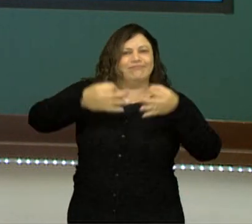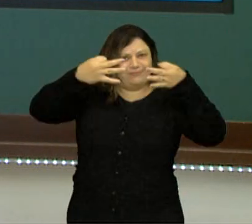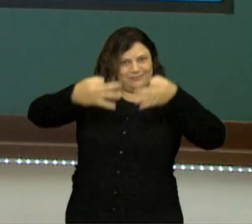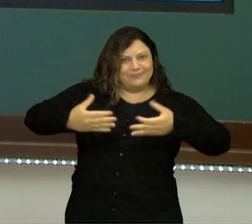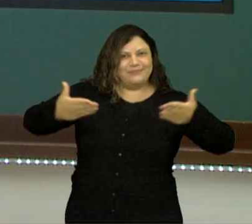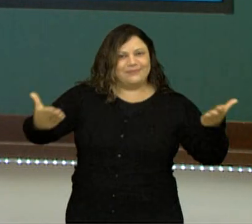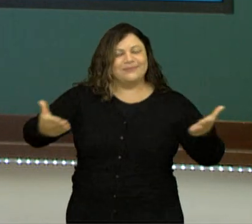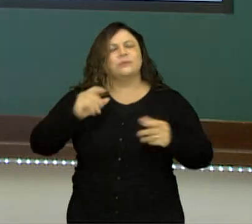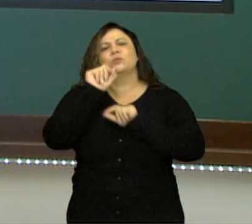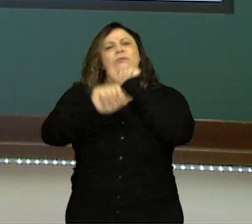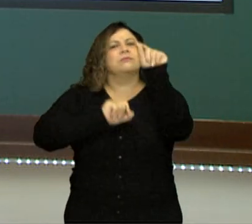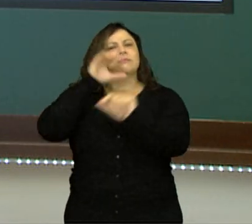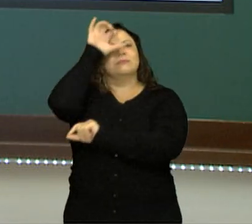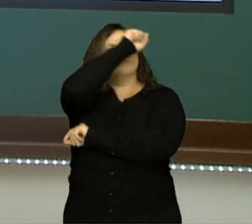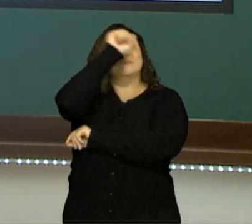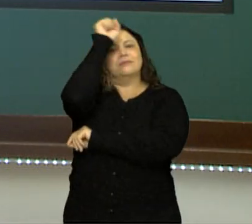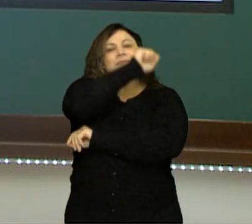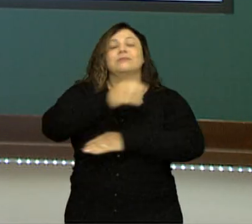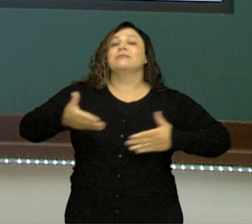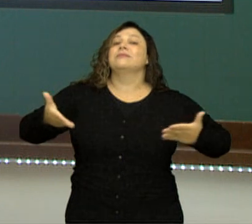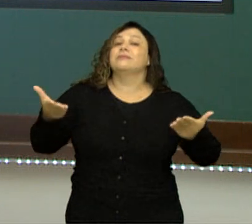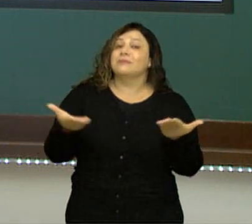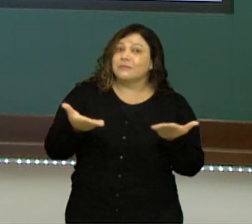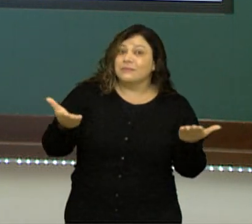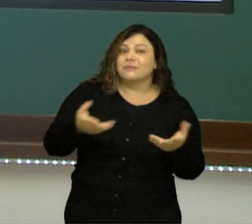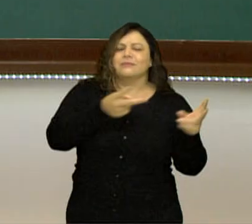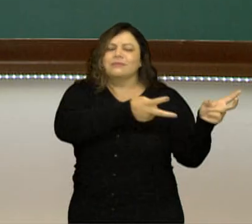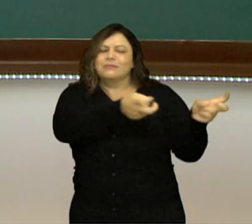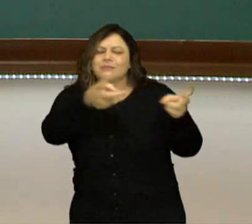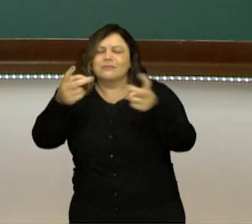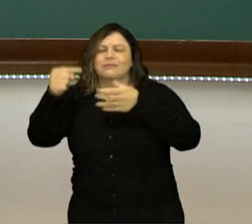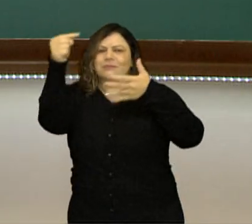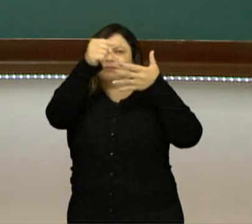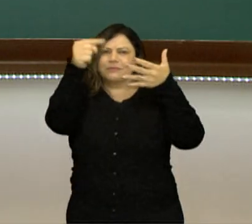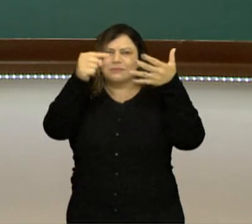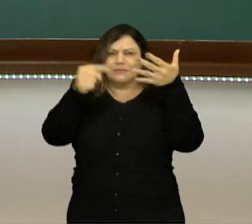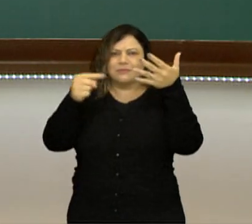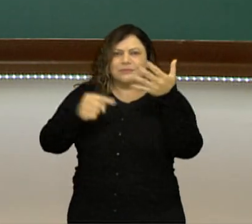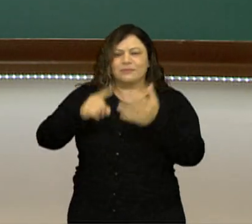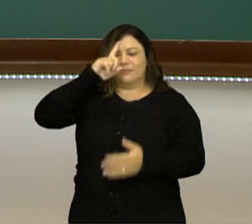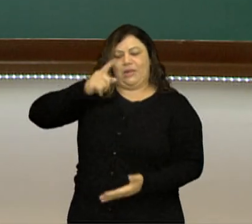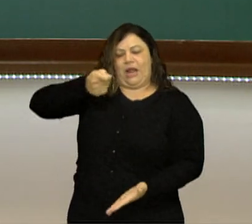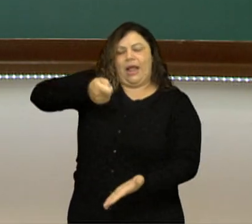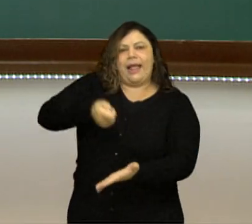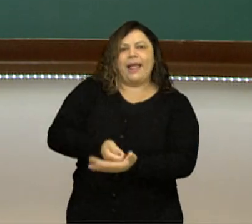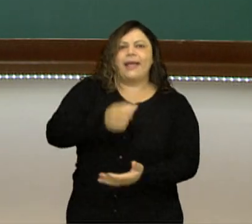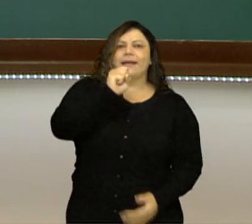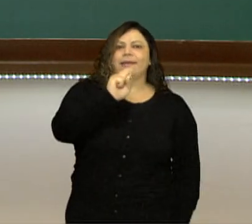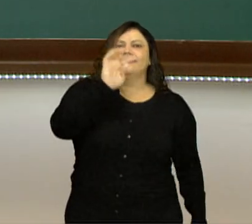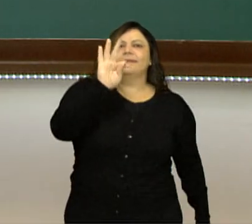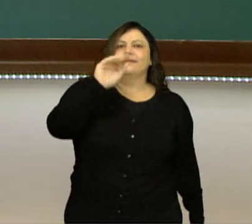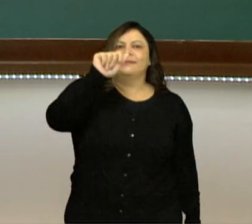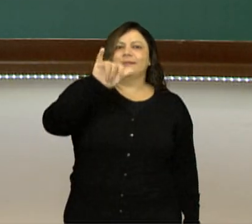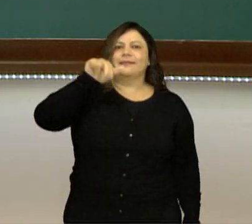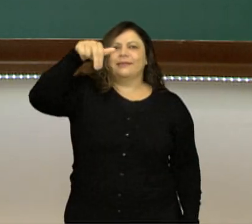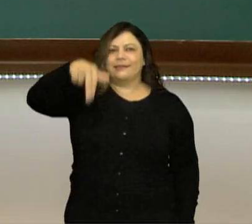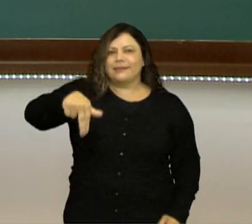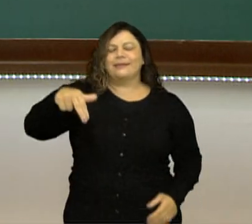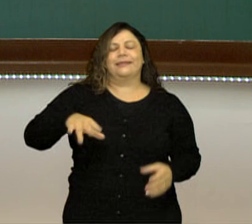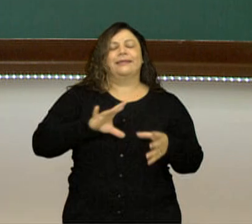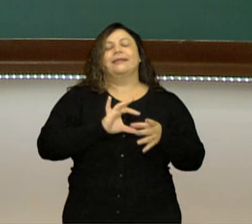vamos aprender hoje? Ora, hoje nós vamos analisar os elementos da ditadura do Stalin na